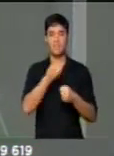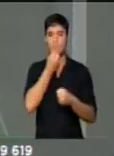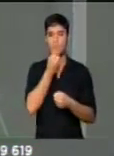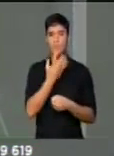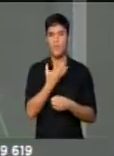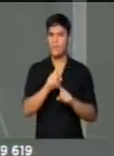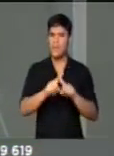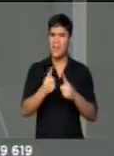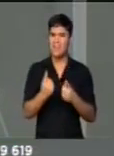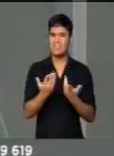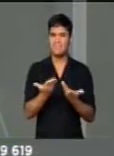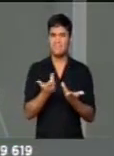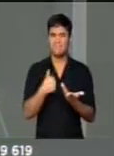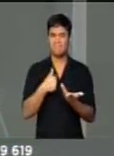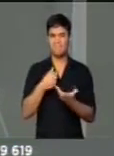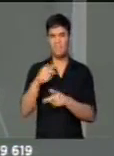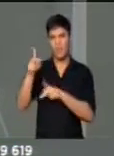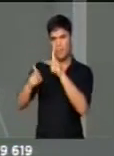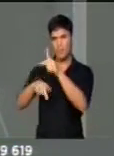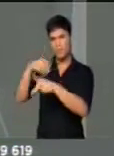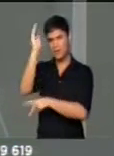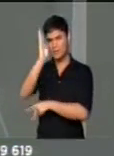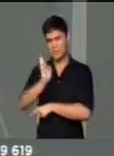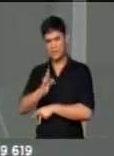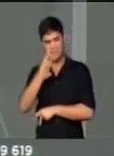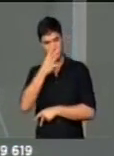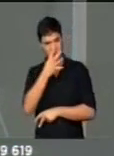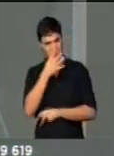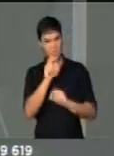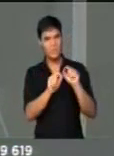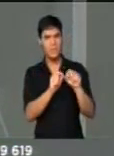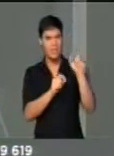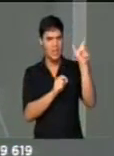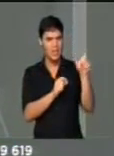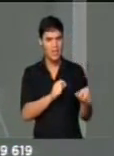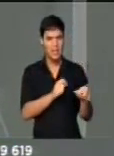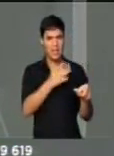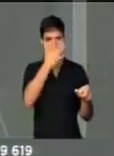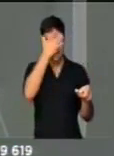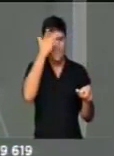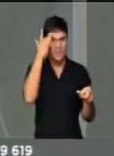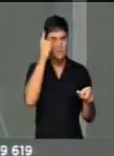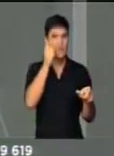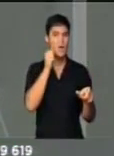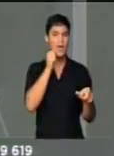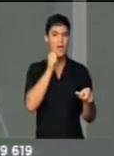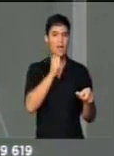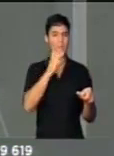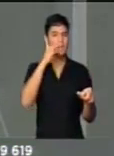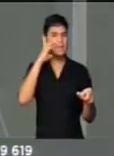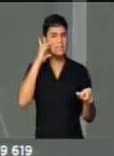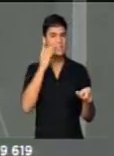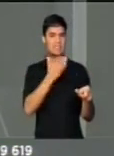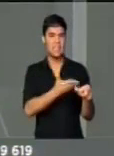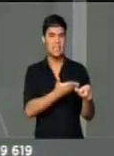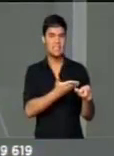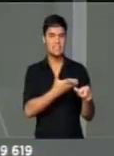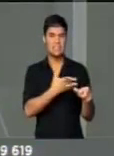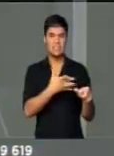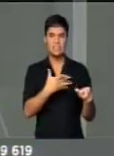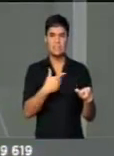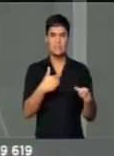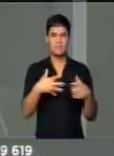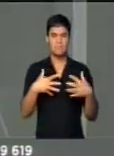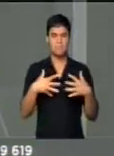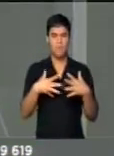o que mais uma vez os brasileiros viram foi uma pessoa atabalhoada. Uma pessoa que não tem